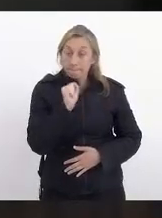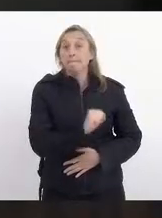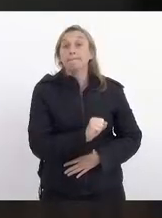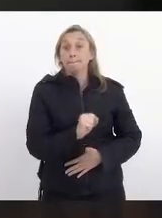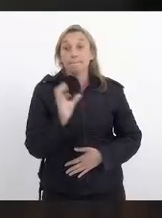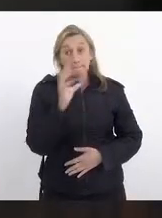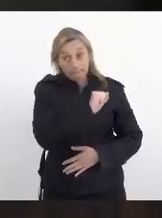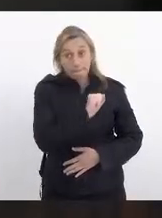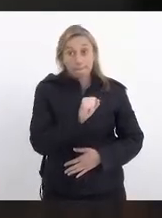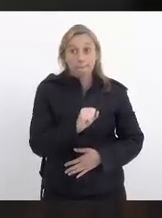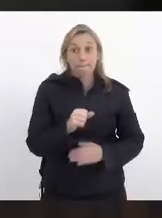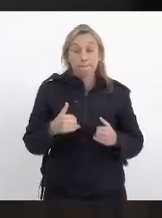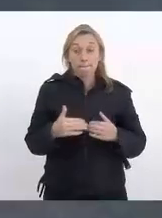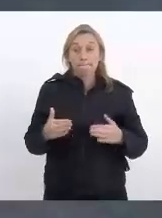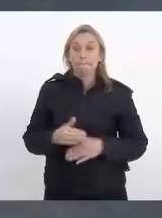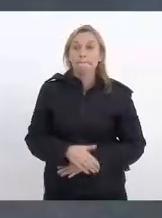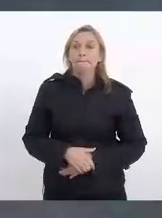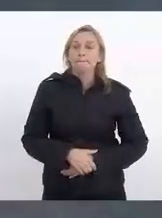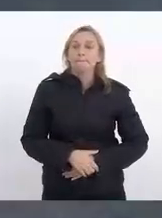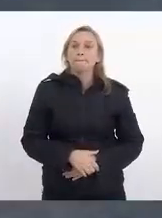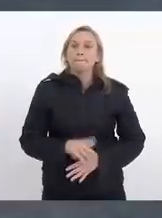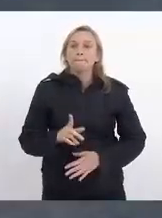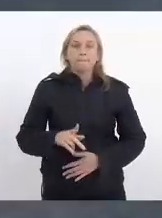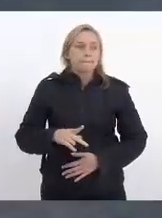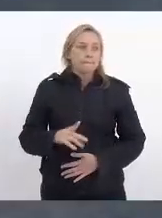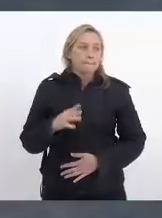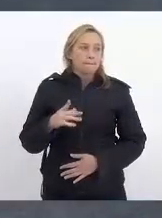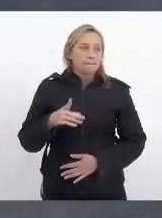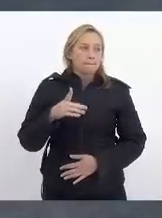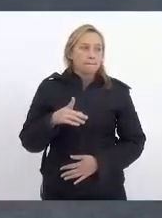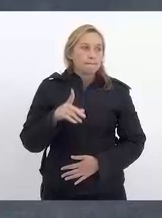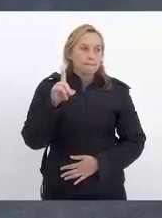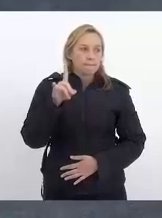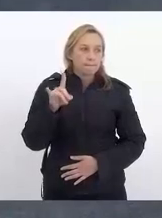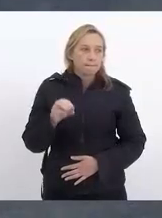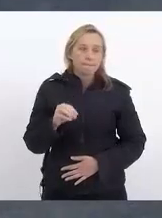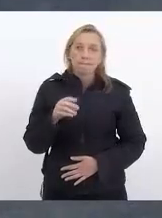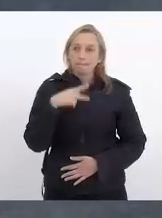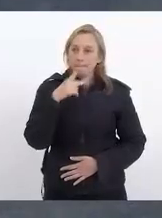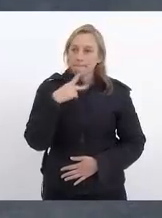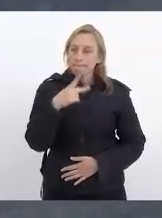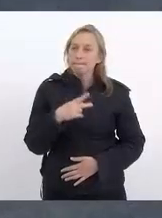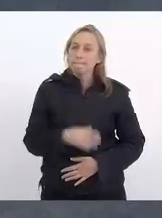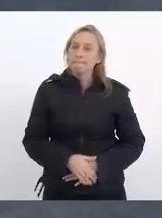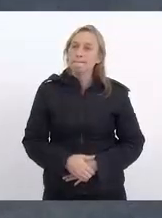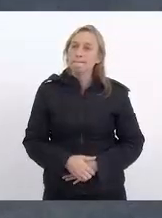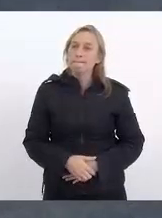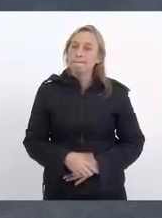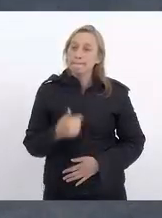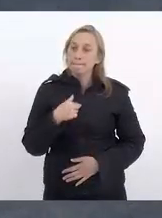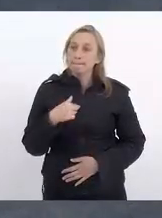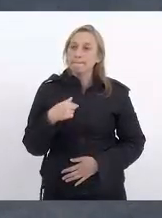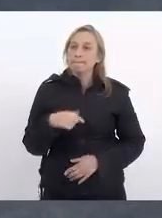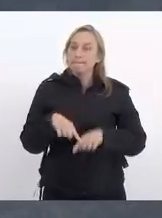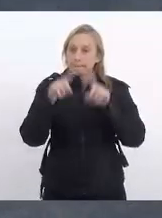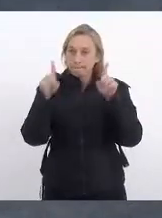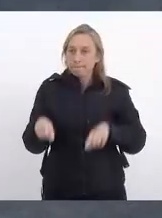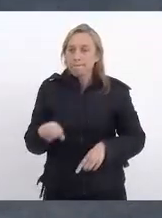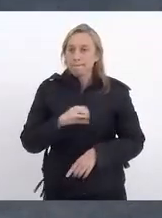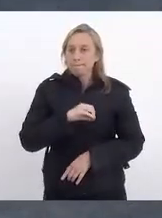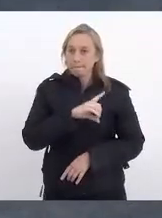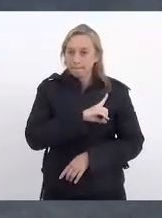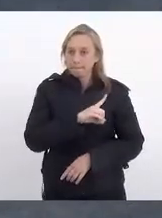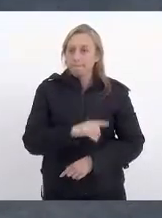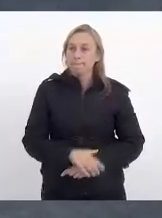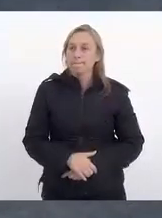muito rápido em cima do que o deputado Marcelo tá trazendo eu sou funcionária de Duque